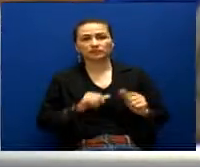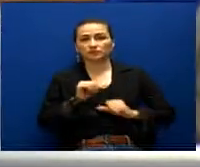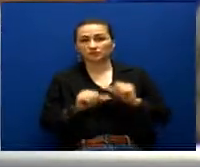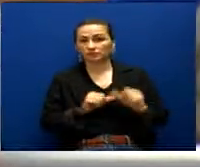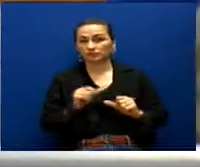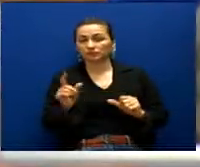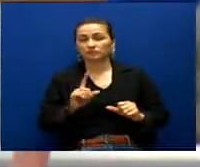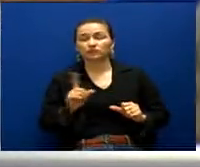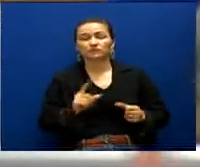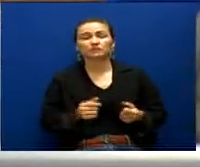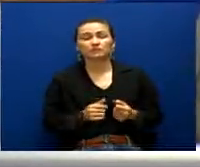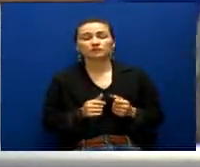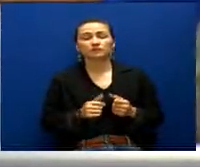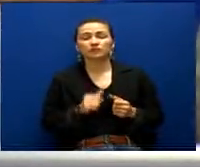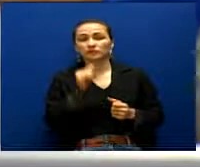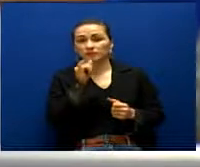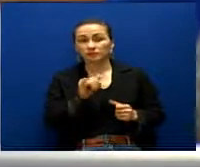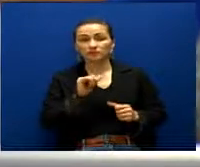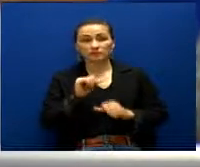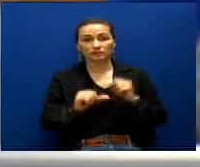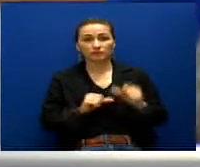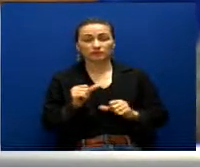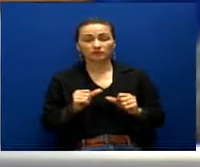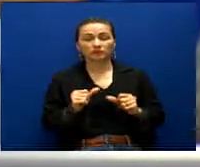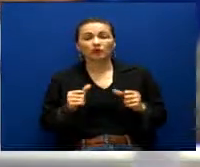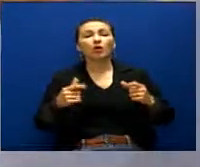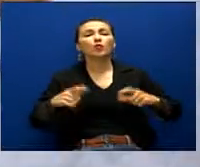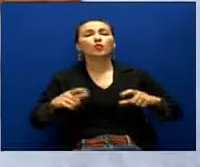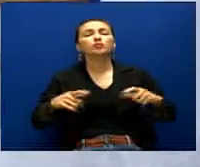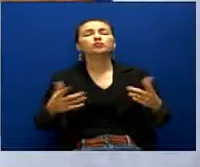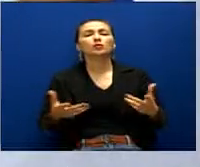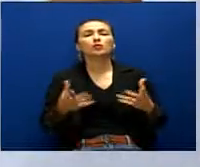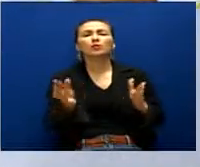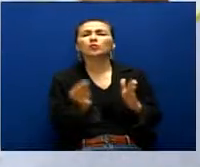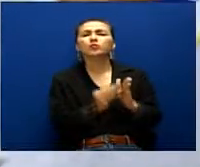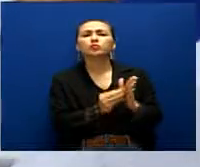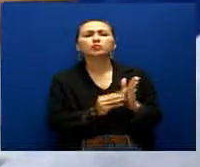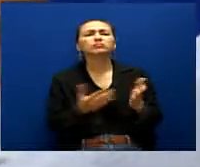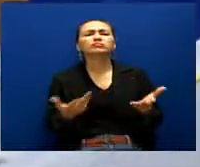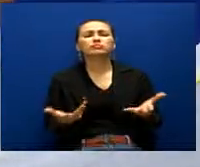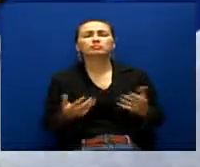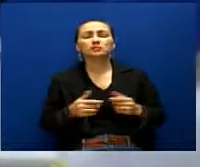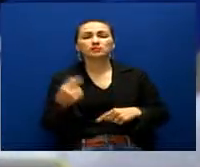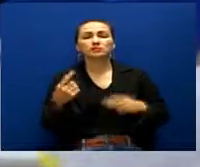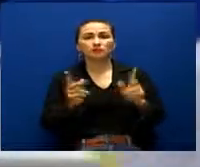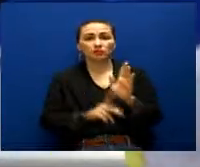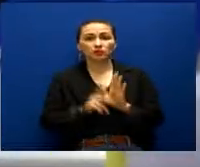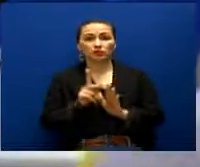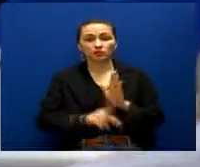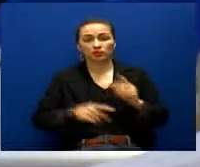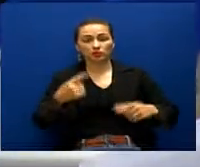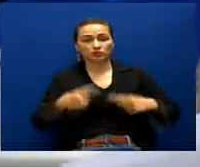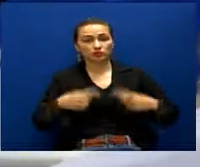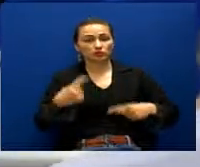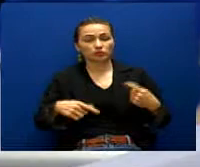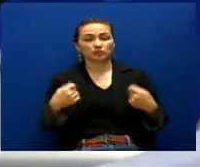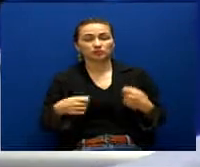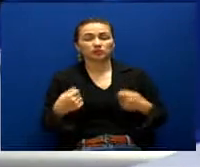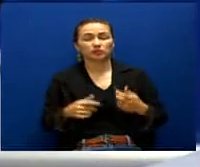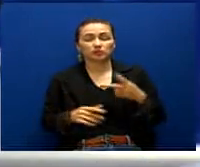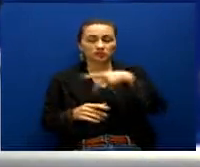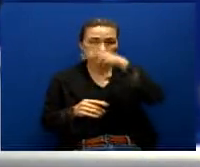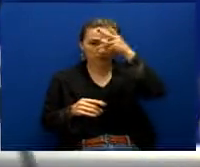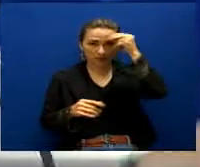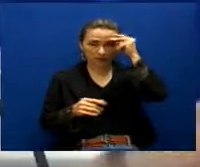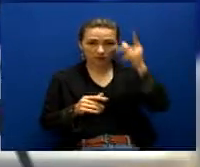foi essa alteração, porque é importante para que possamos debater. Não tem como debater o projeto sem saber se houve uma alteração aí do